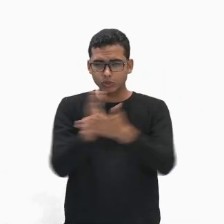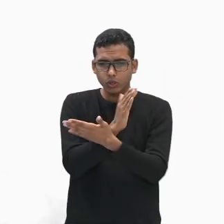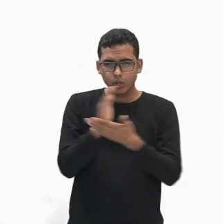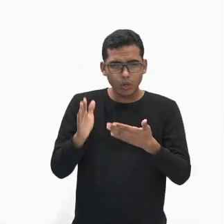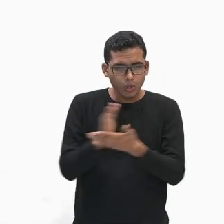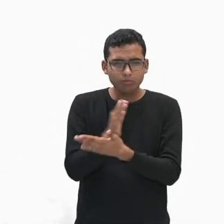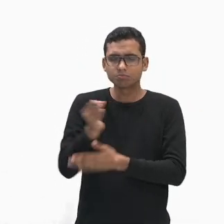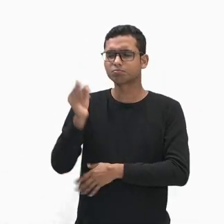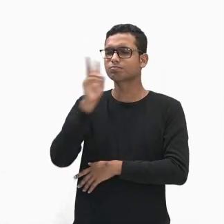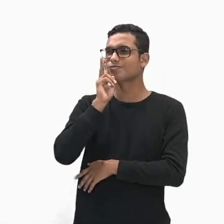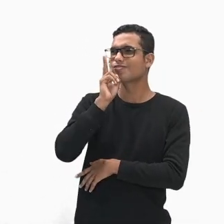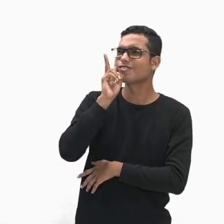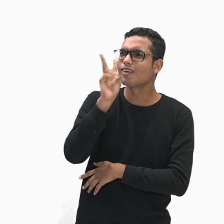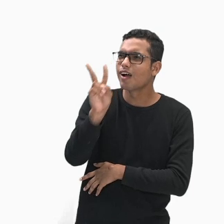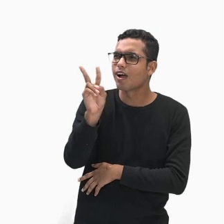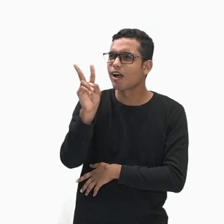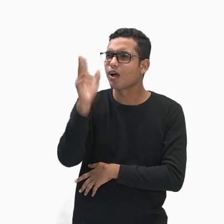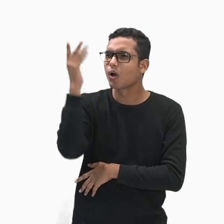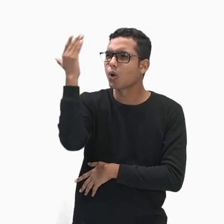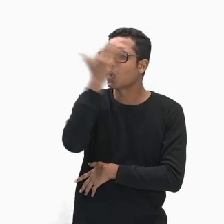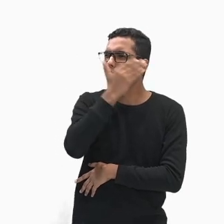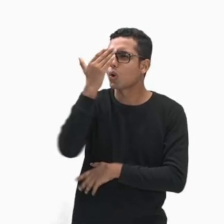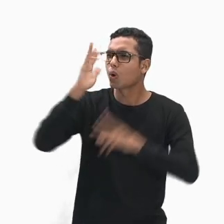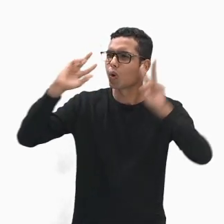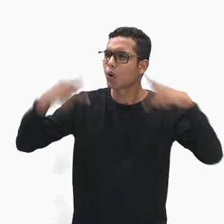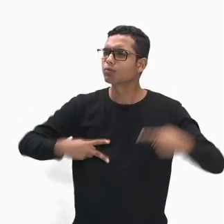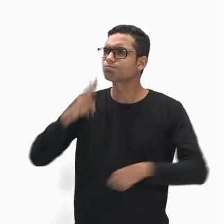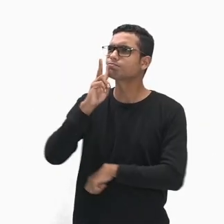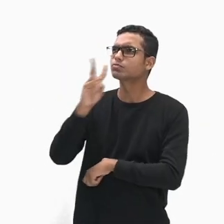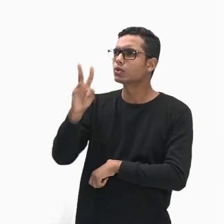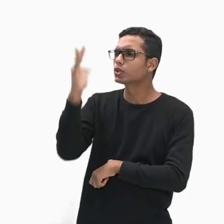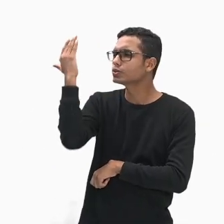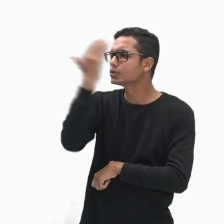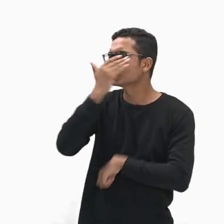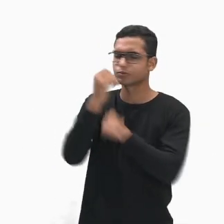ser observados pela visão humana.